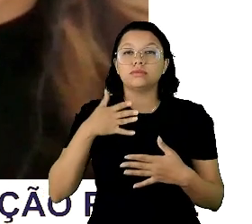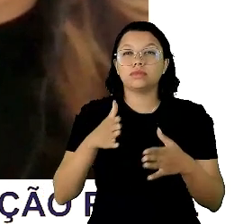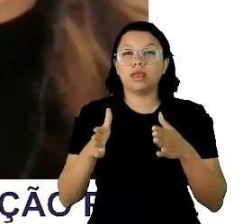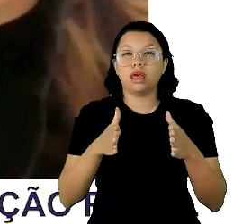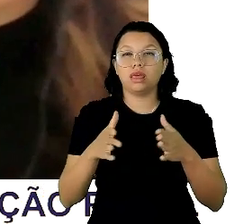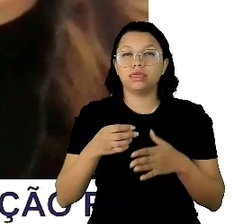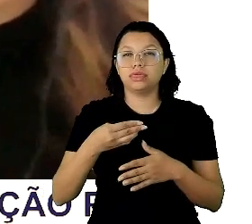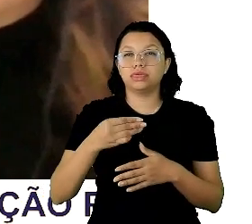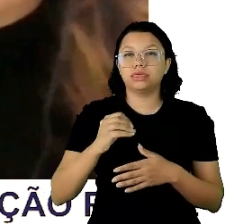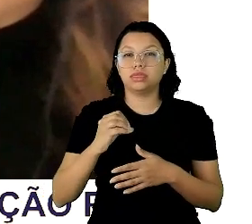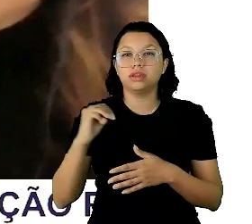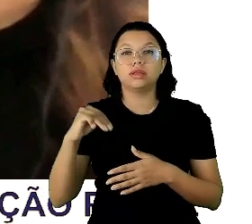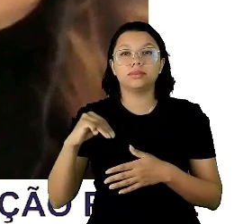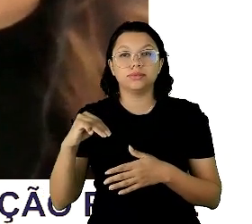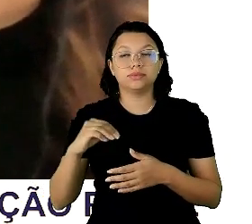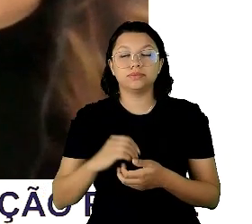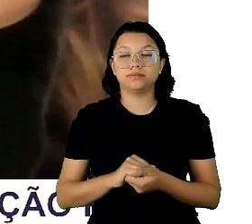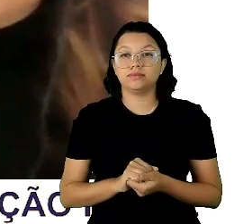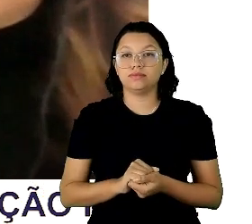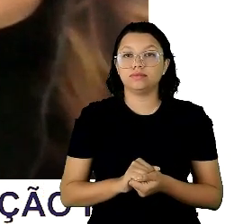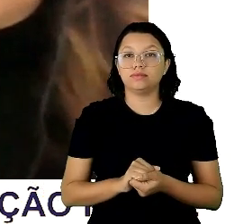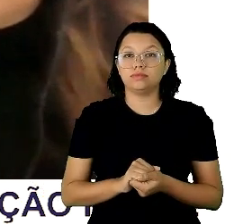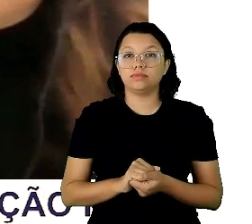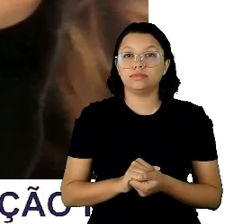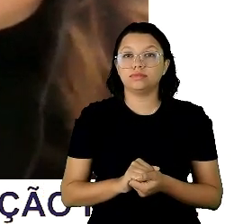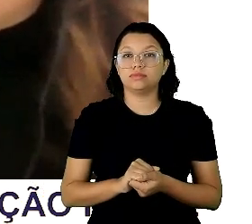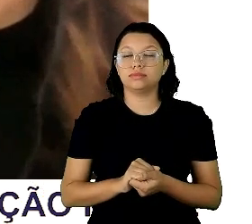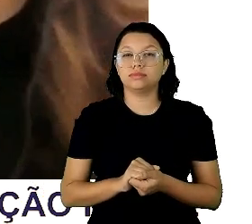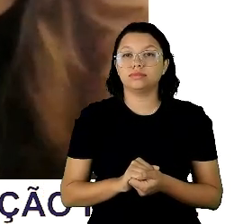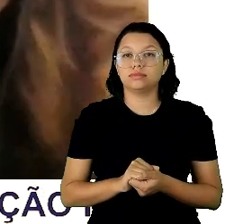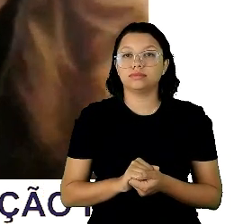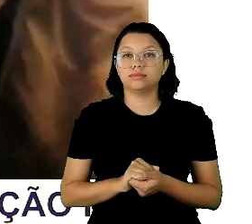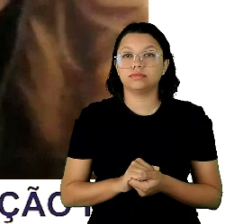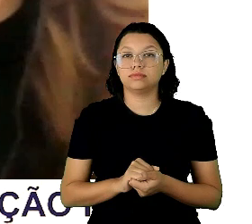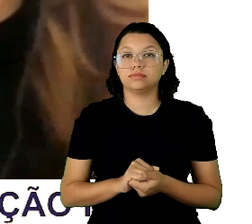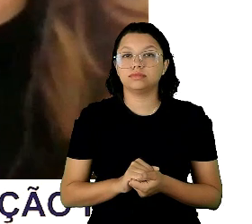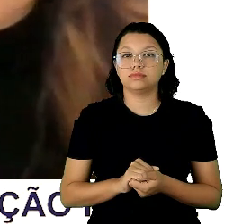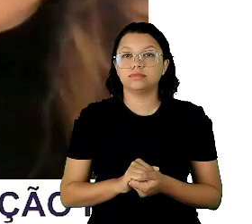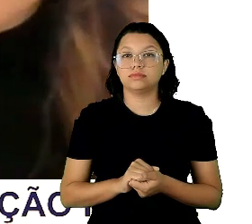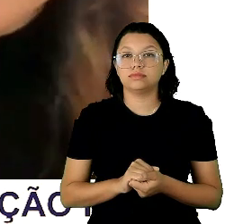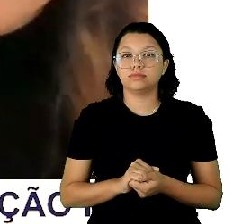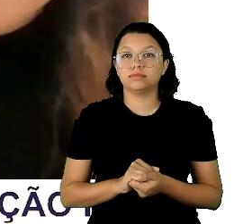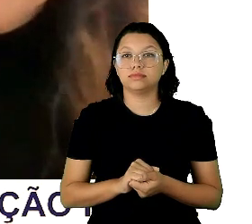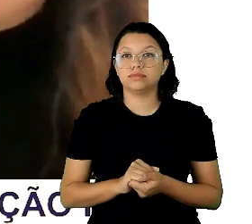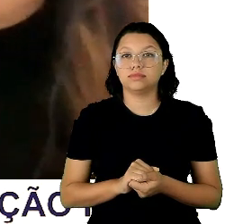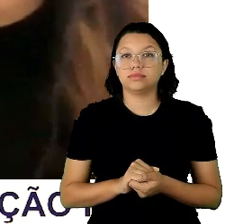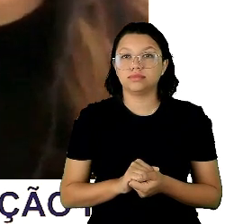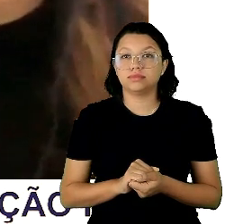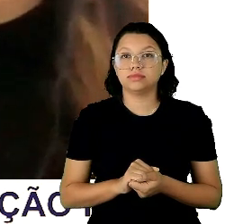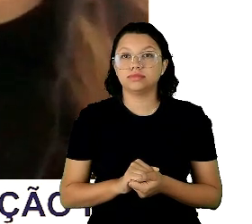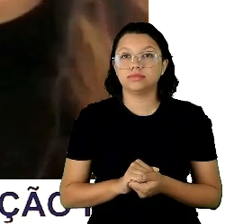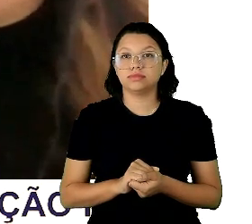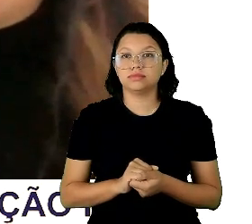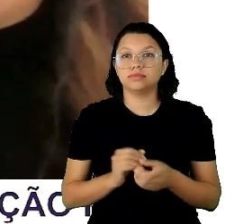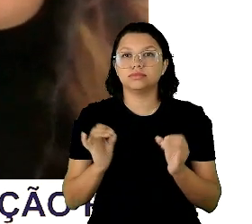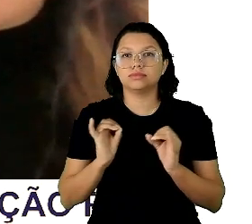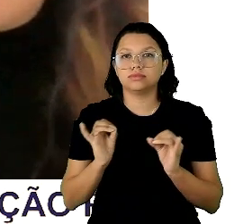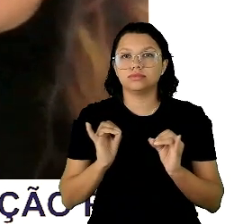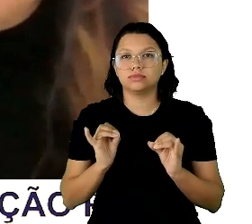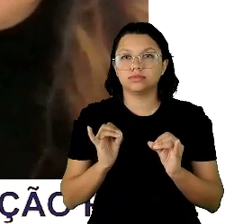minutos. Alô? Oi, posso falar? Entrou um som aqui? Alô?